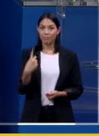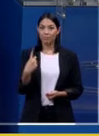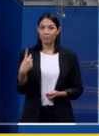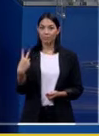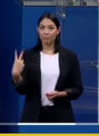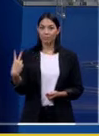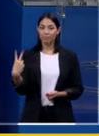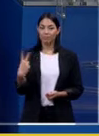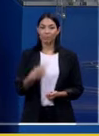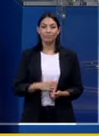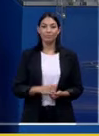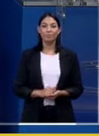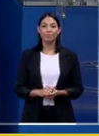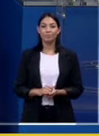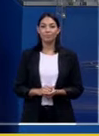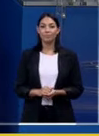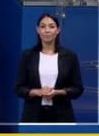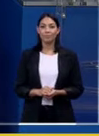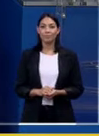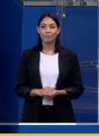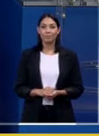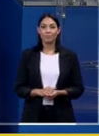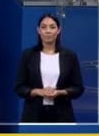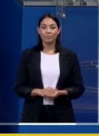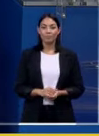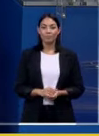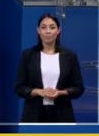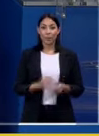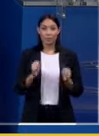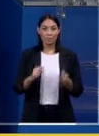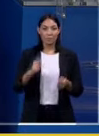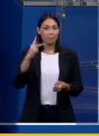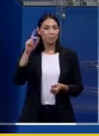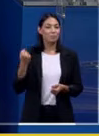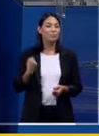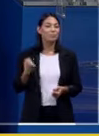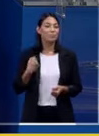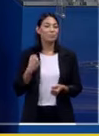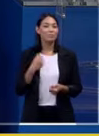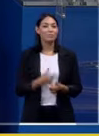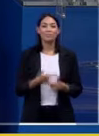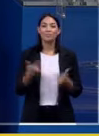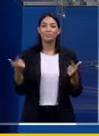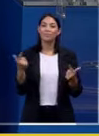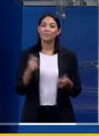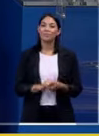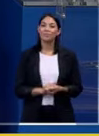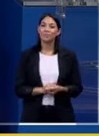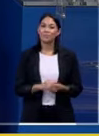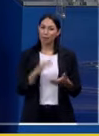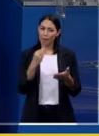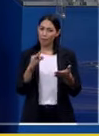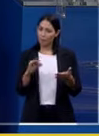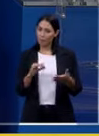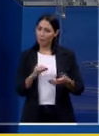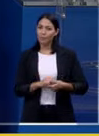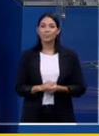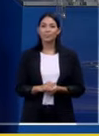12. Amarela número 12. Pode ser seu número da sorte. Vai conferindo aí. Chama seu número que ele pode